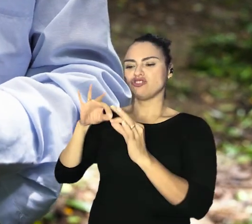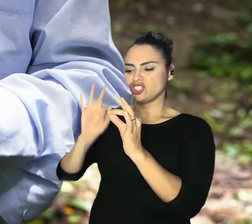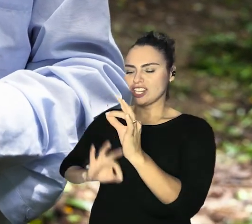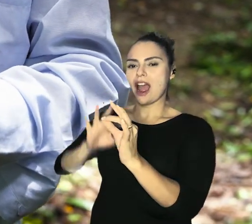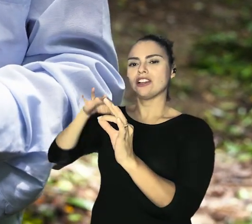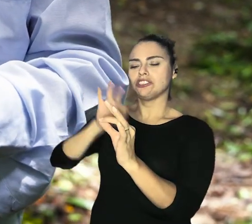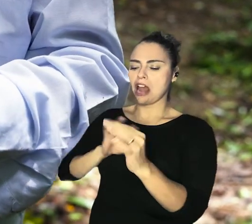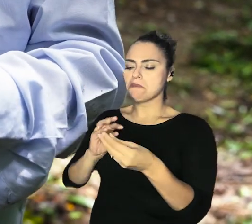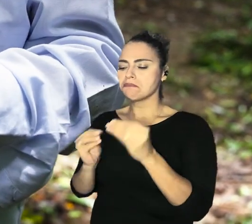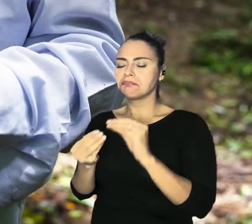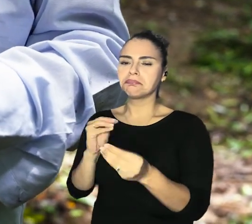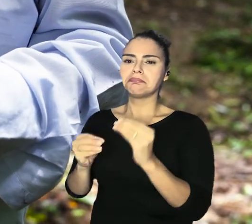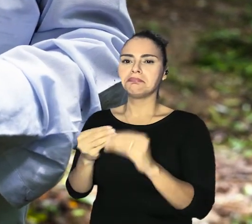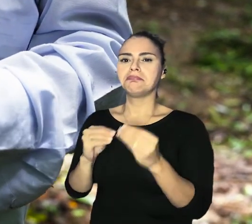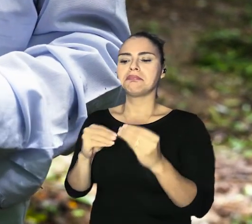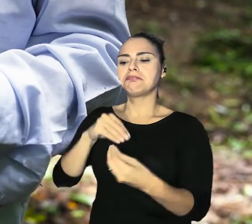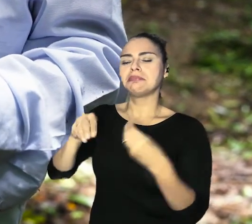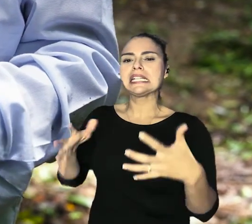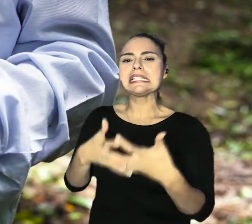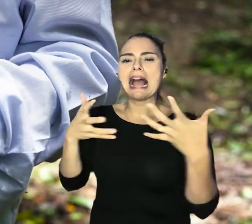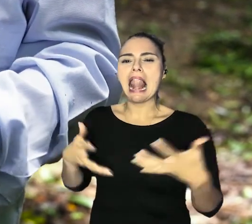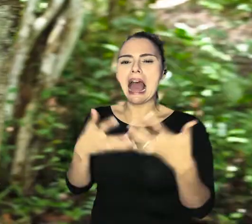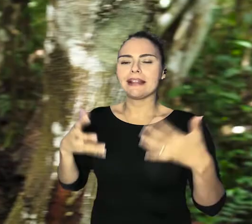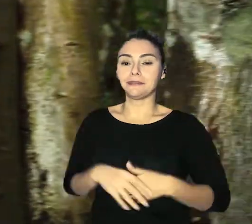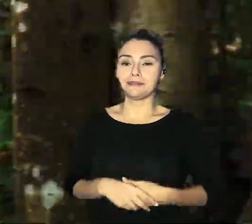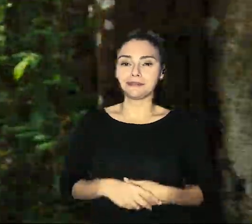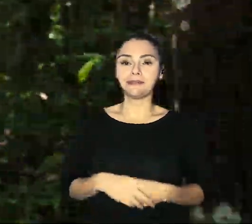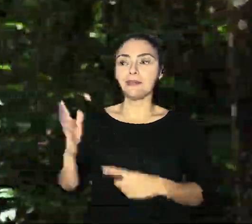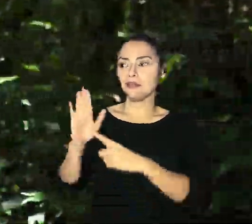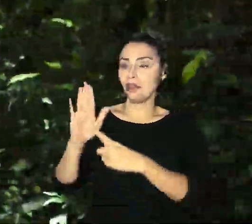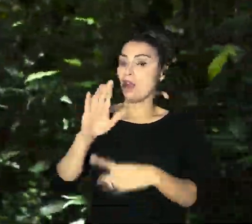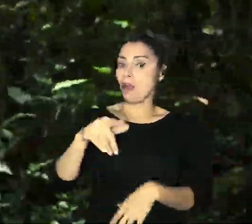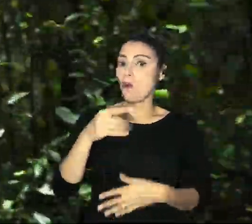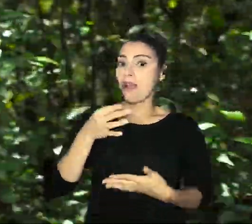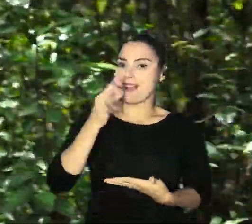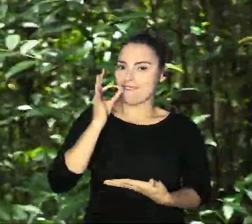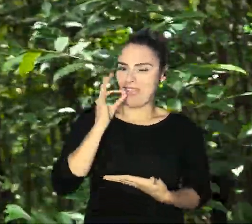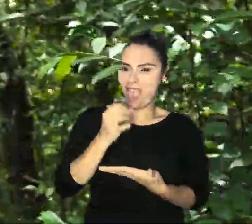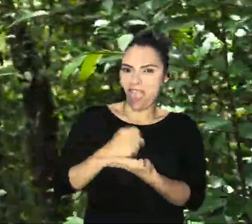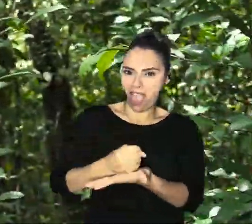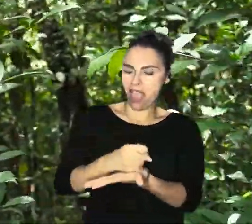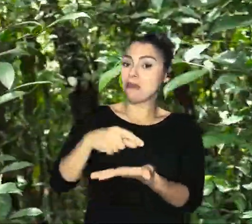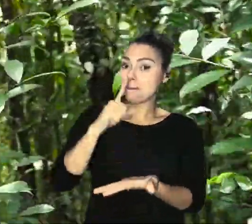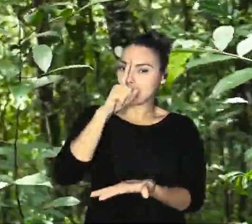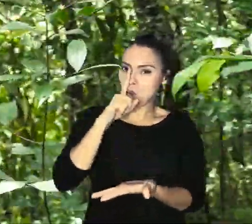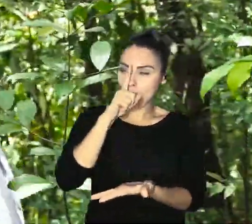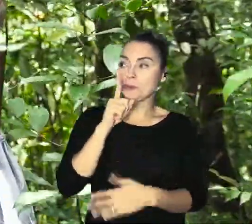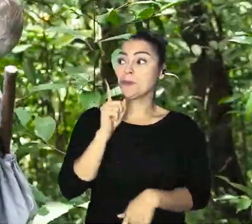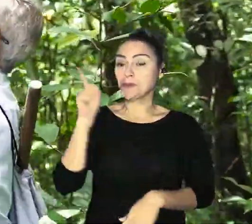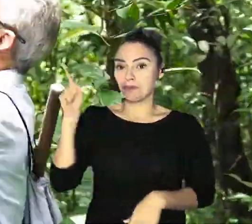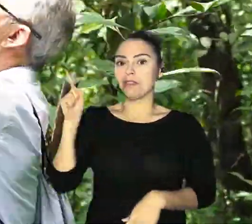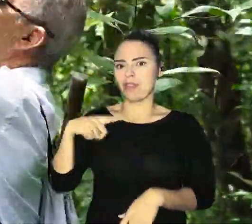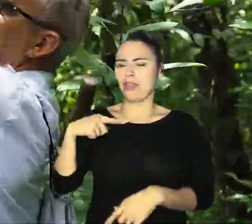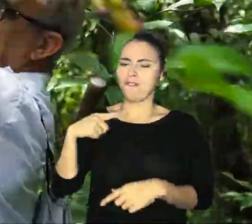corta do jeito que você quiser, faz a salada verde. Uma demonstração do café brabo. Está aqui ele in natura, ele já